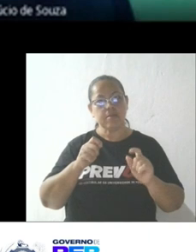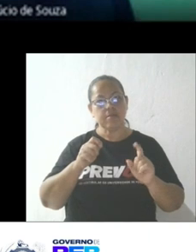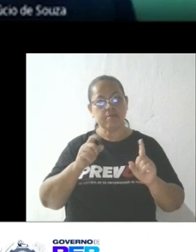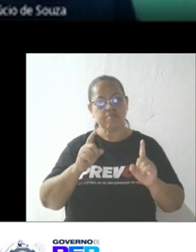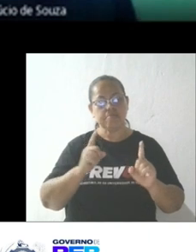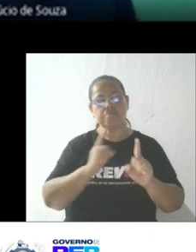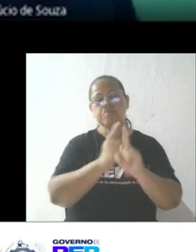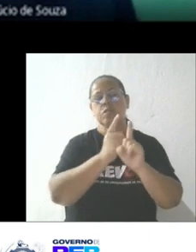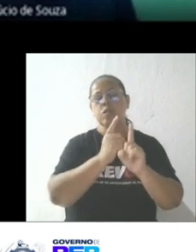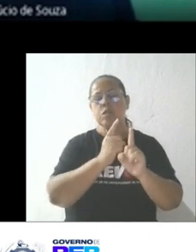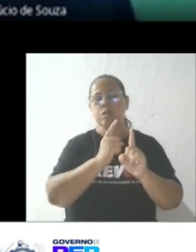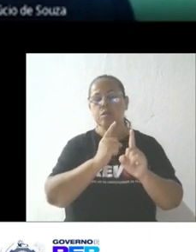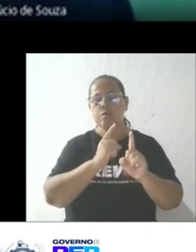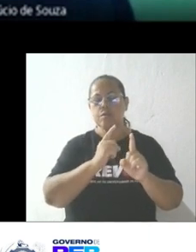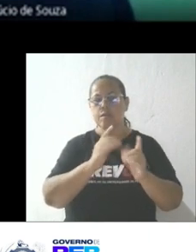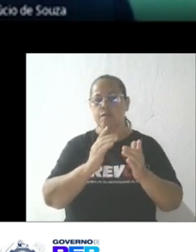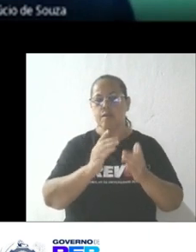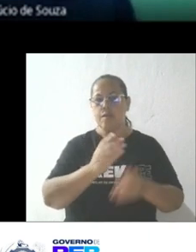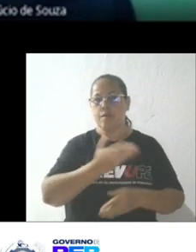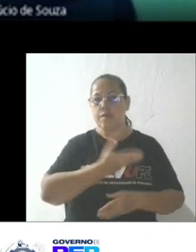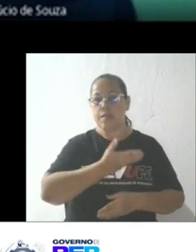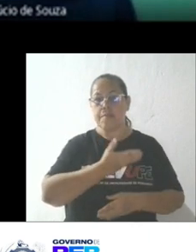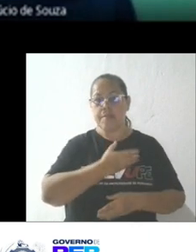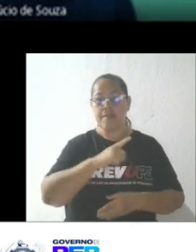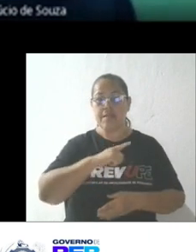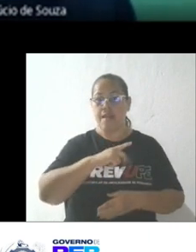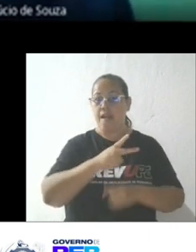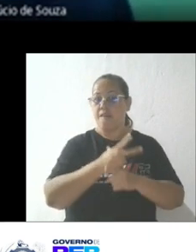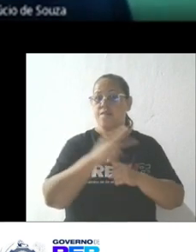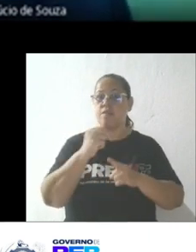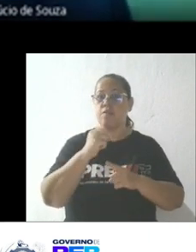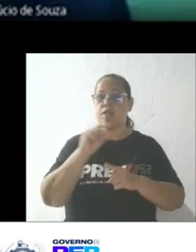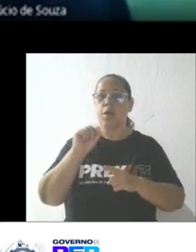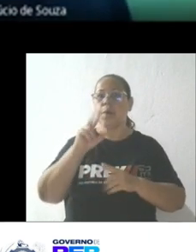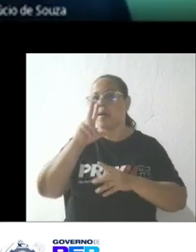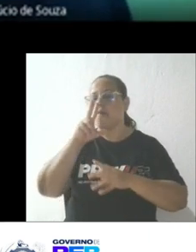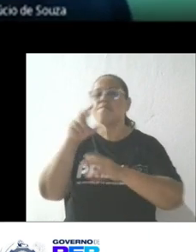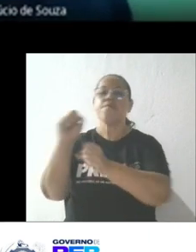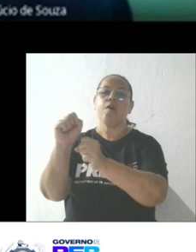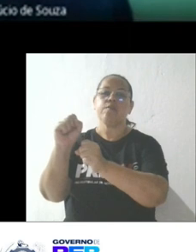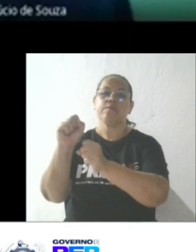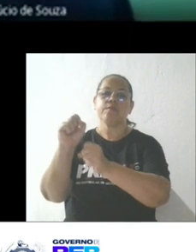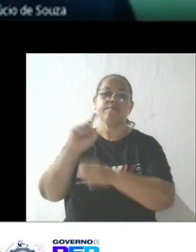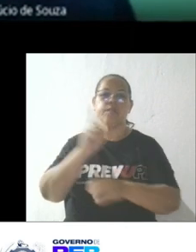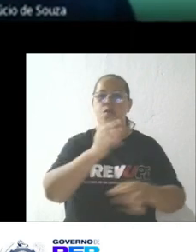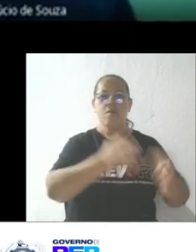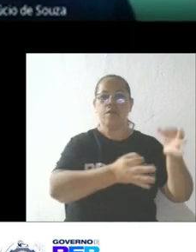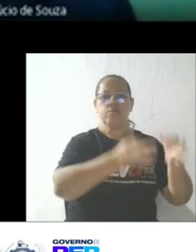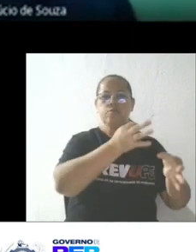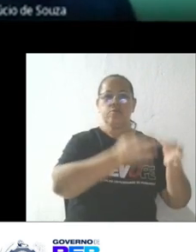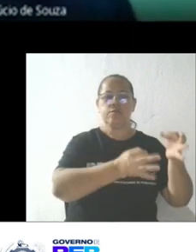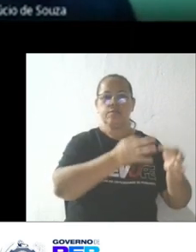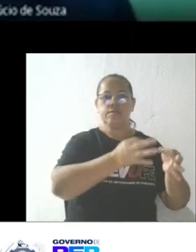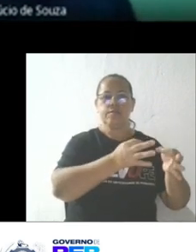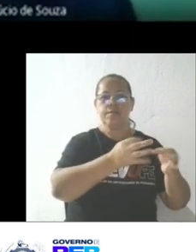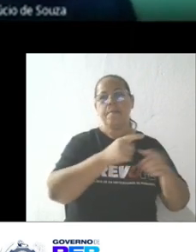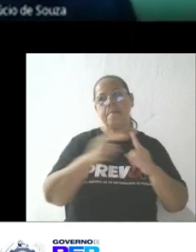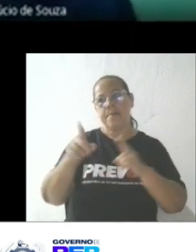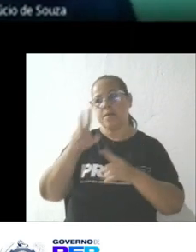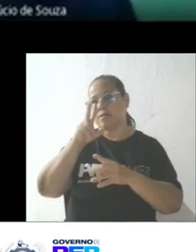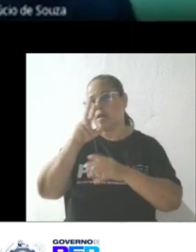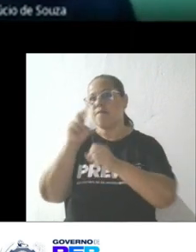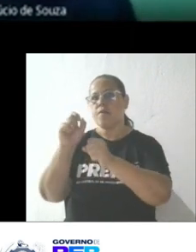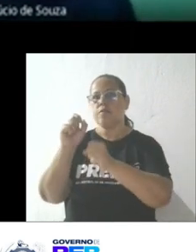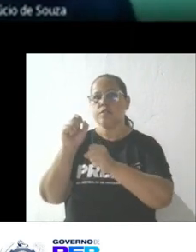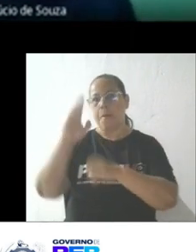de vitória é a força não é a justiça mas a força é o elemento principal então